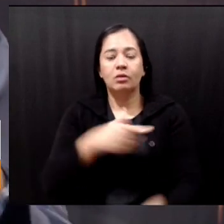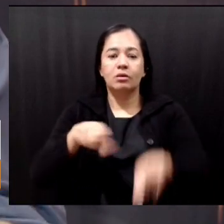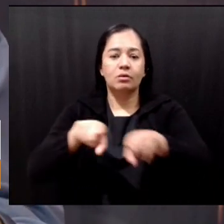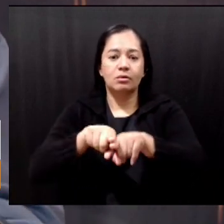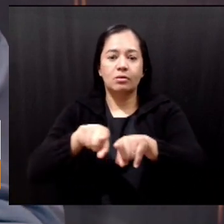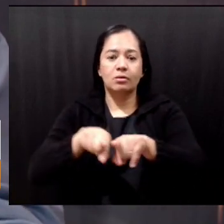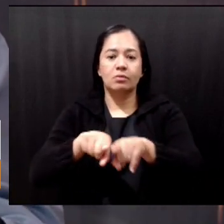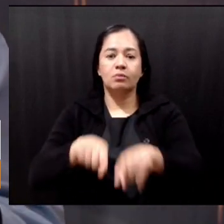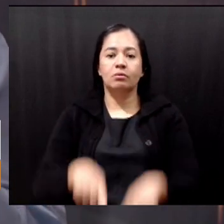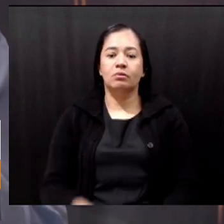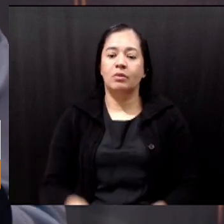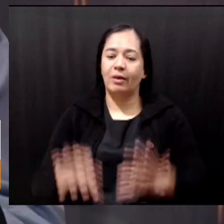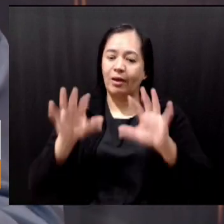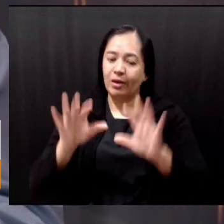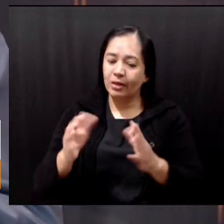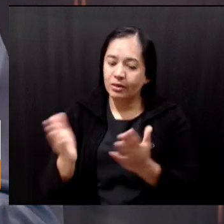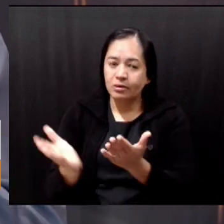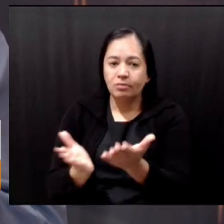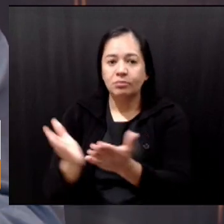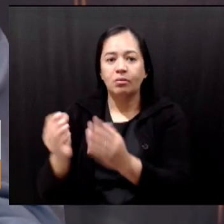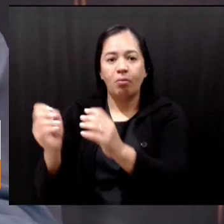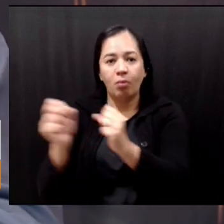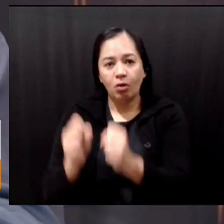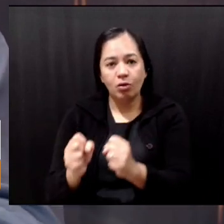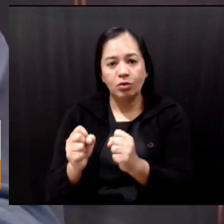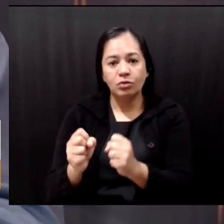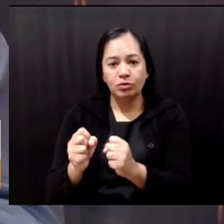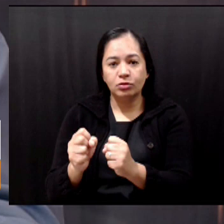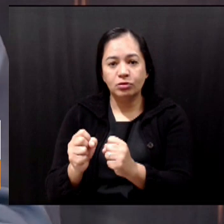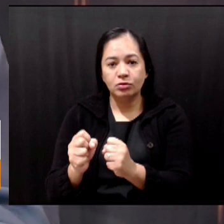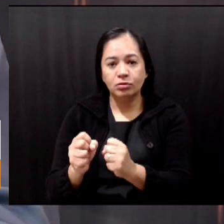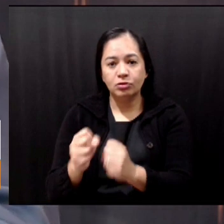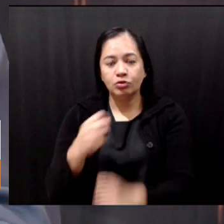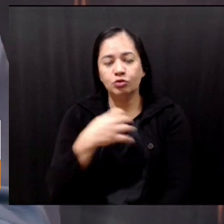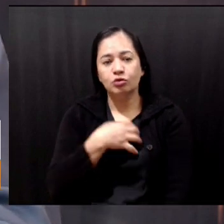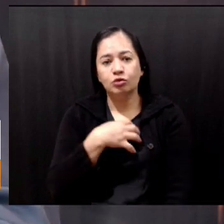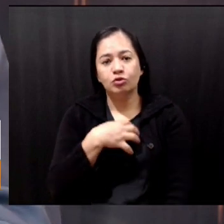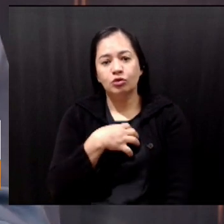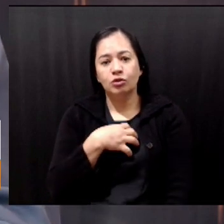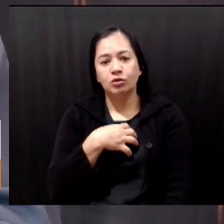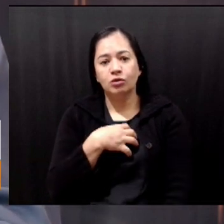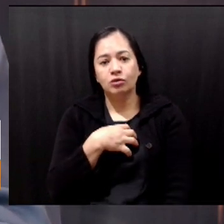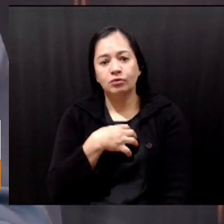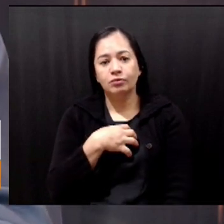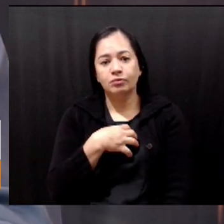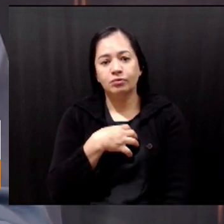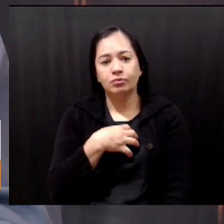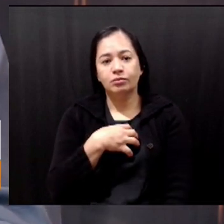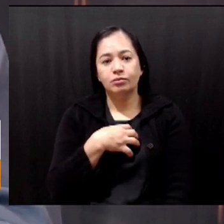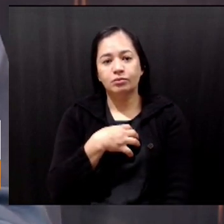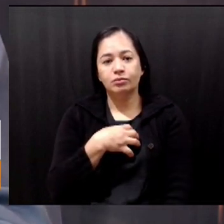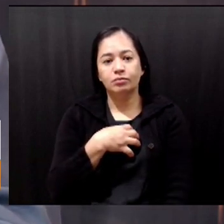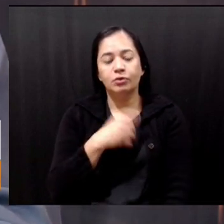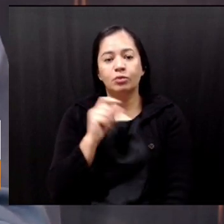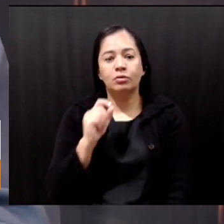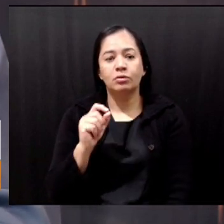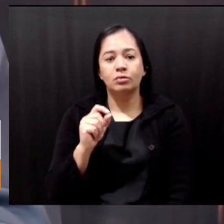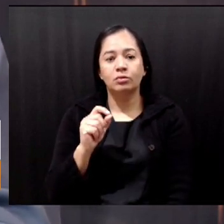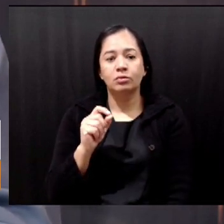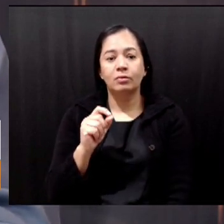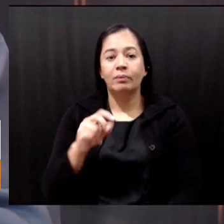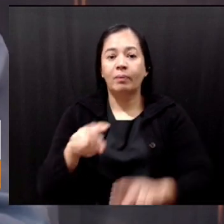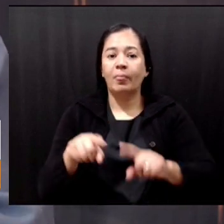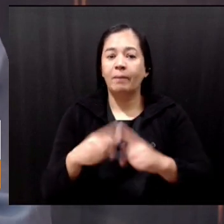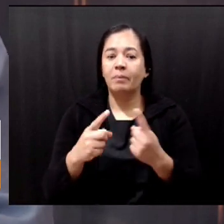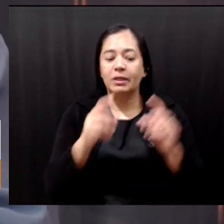manutenção ela pode ir se dando, mesmo que de maneira, não tão constante, porém